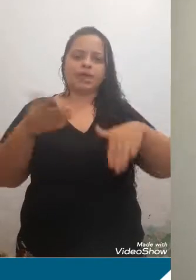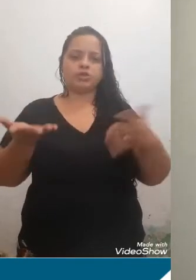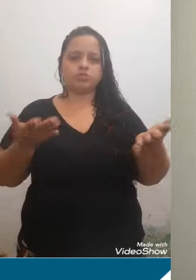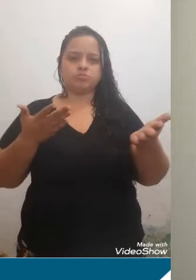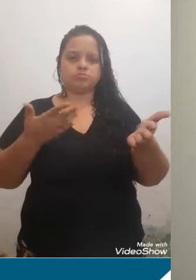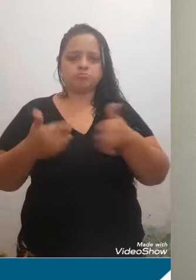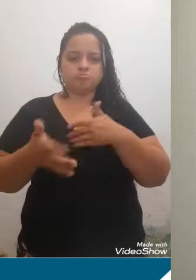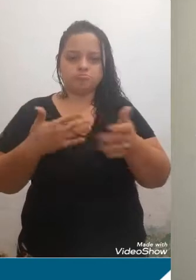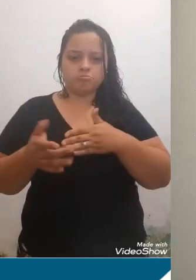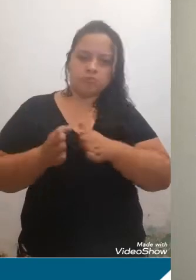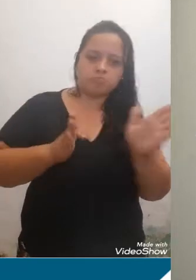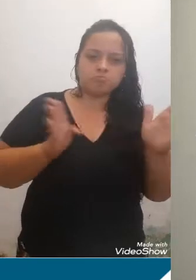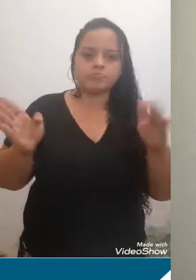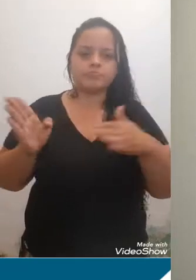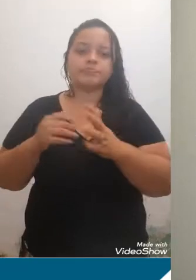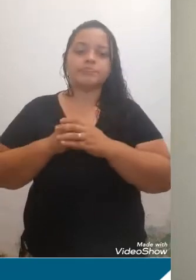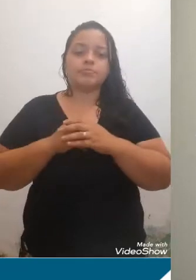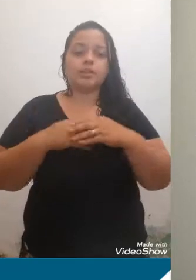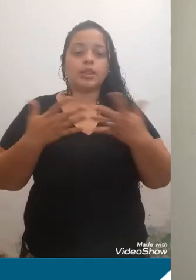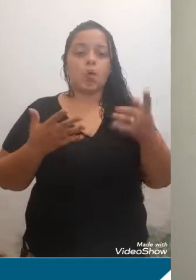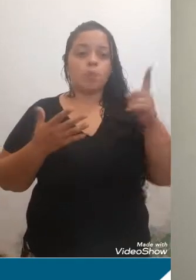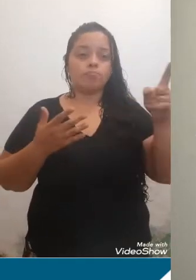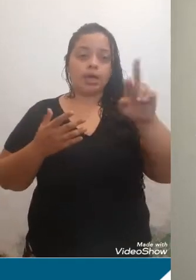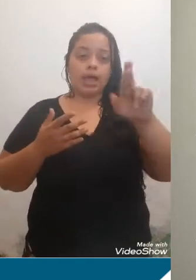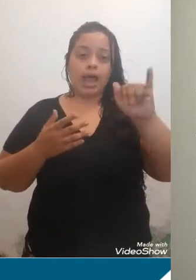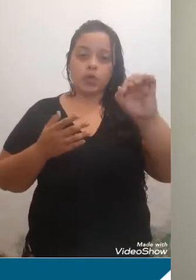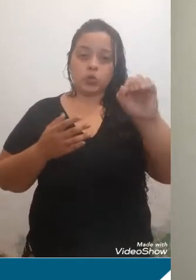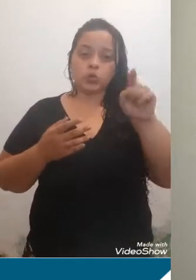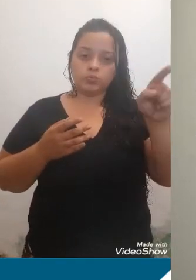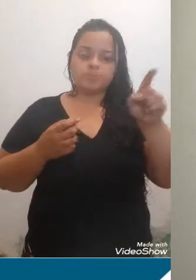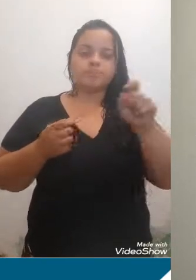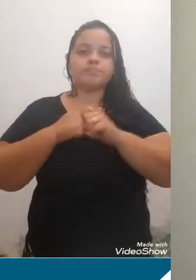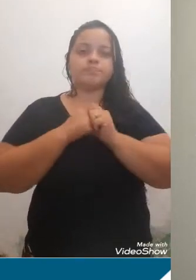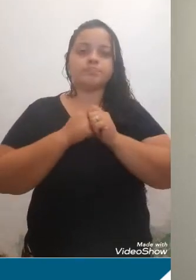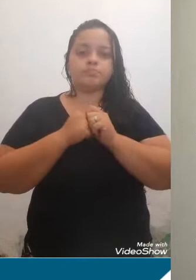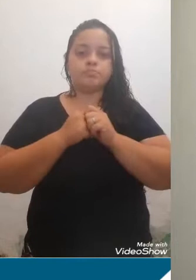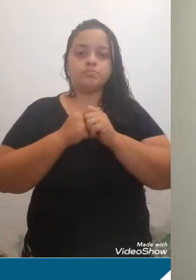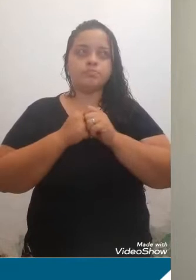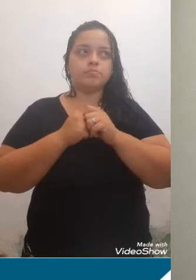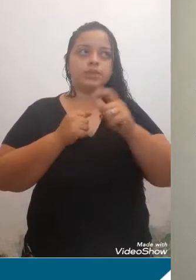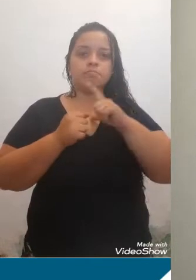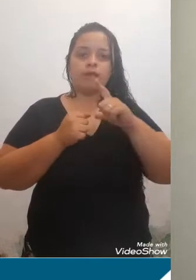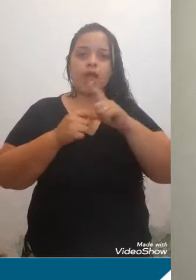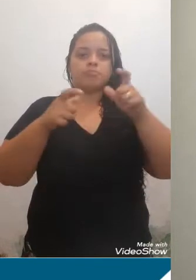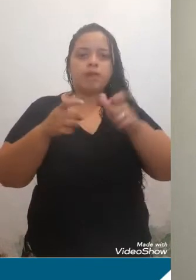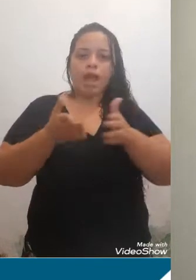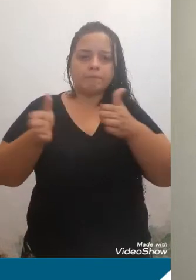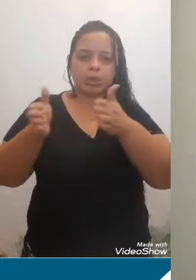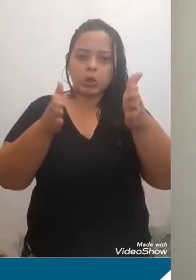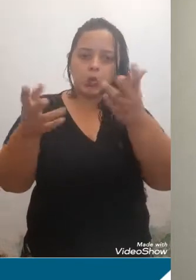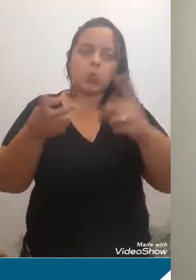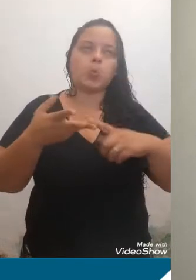do sentido de propagação. Então, o raio luminoso, quando ele está percorrendo aí